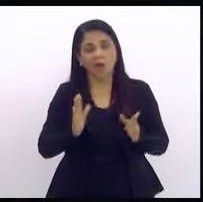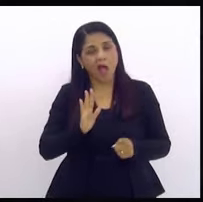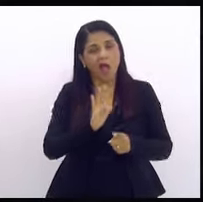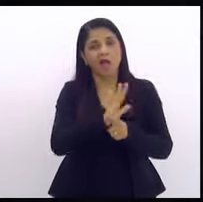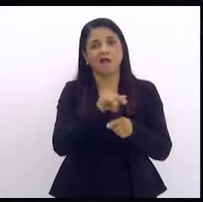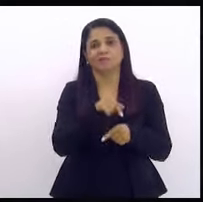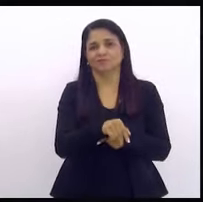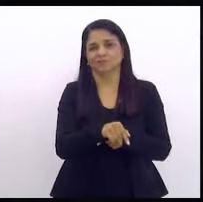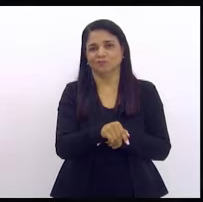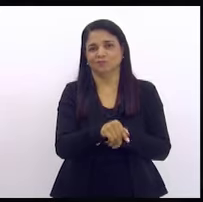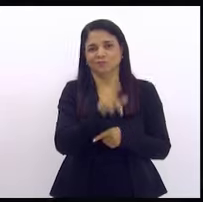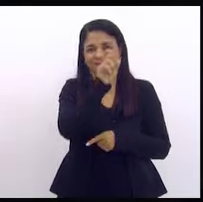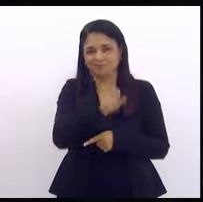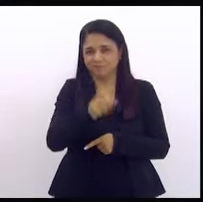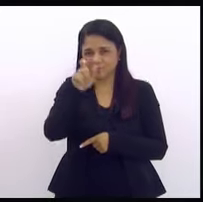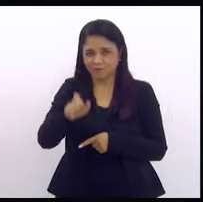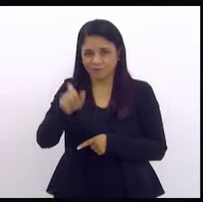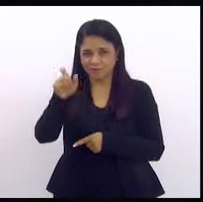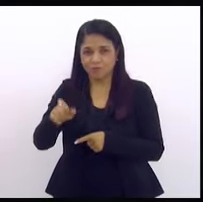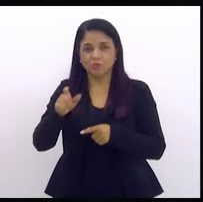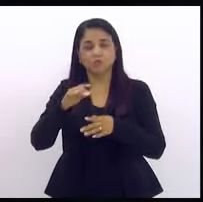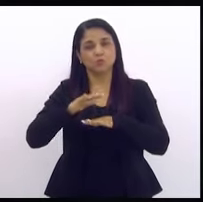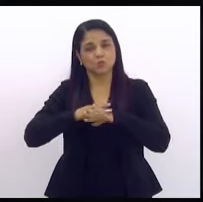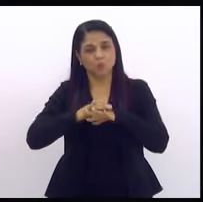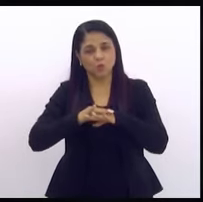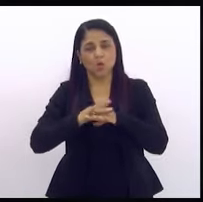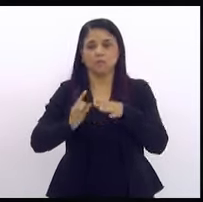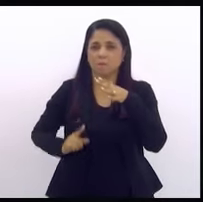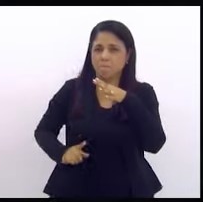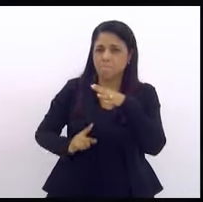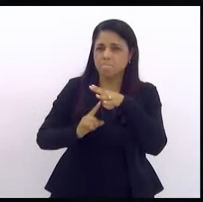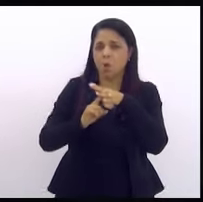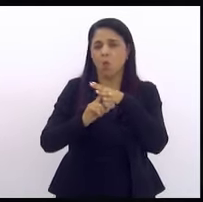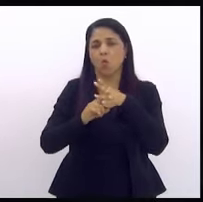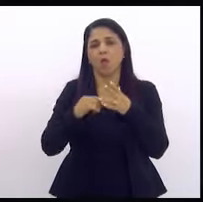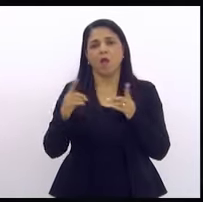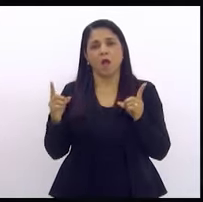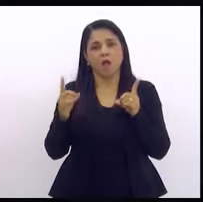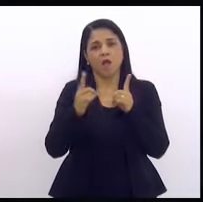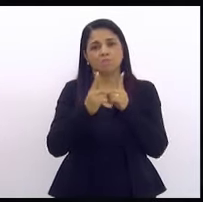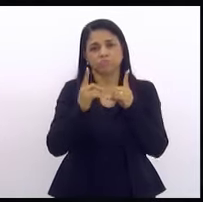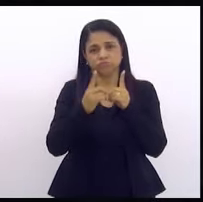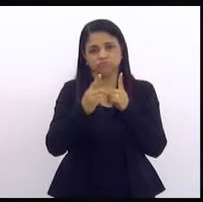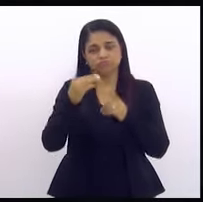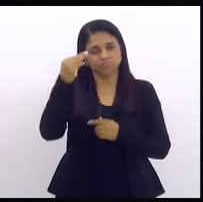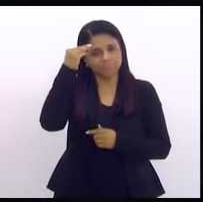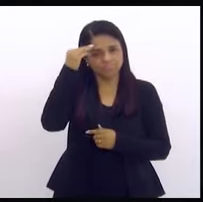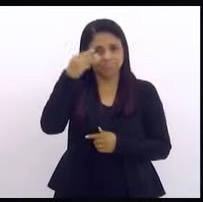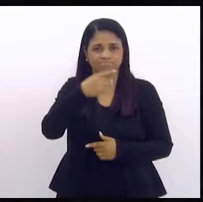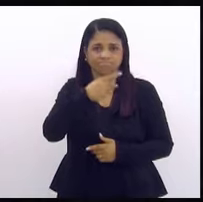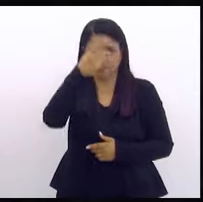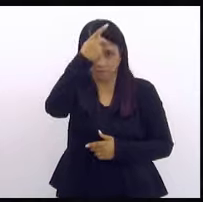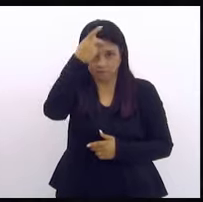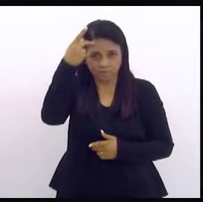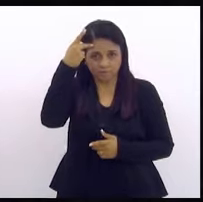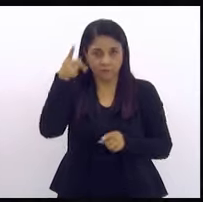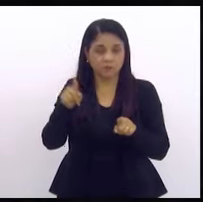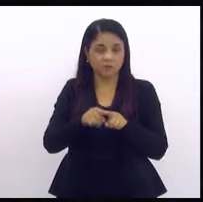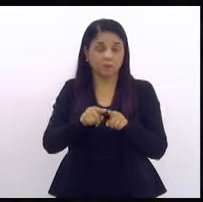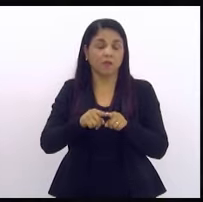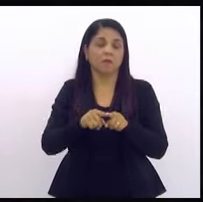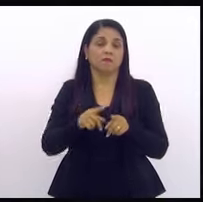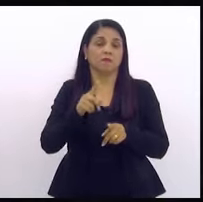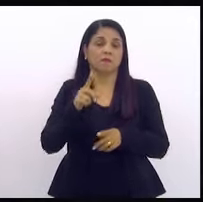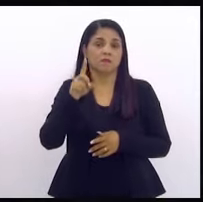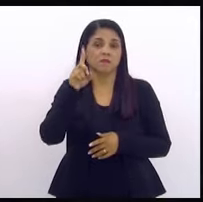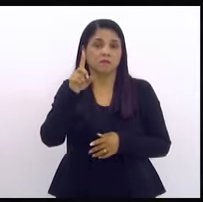beneficia as pessoas que têm doença crônica, assistência de saúde mental ou deficiência crônica. Então, esse projeto